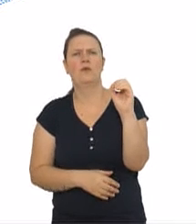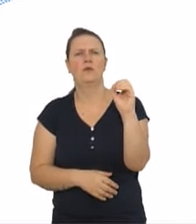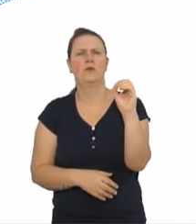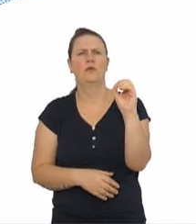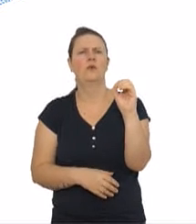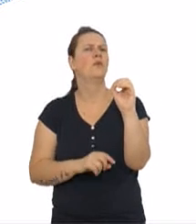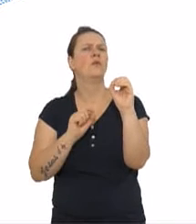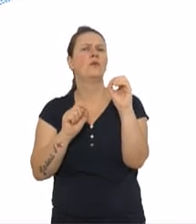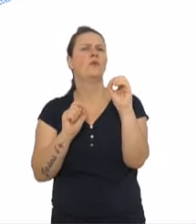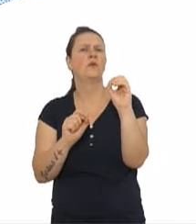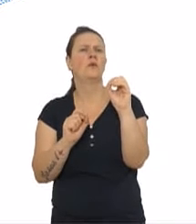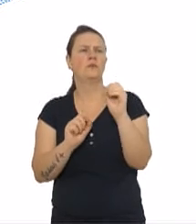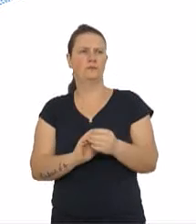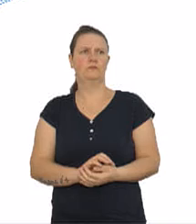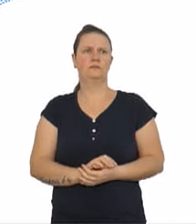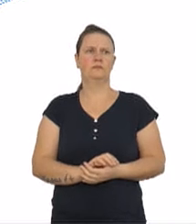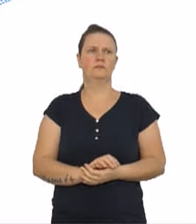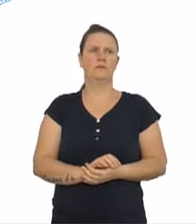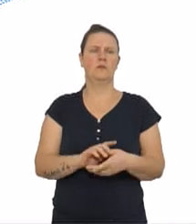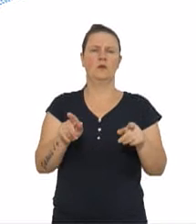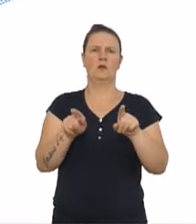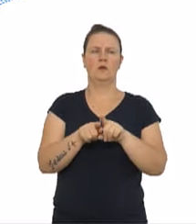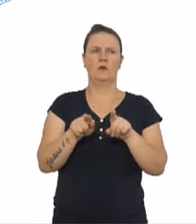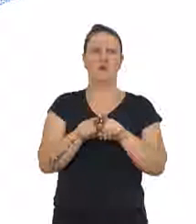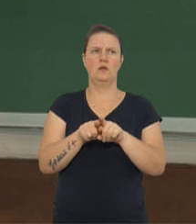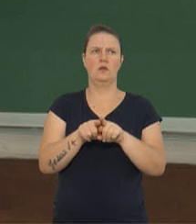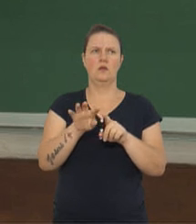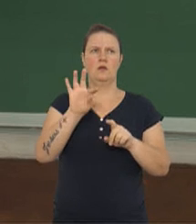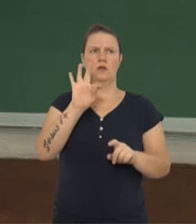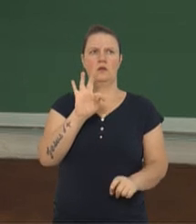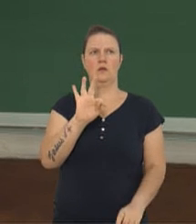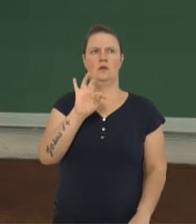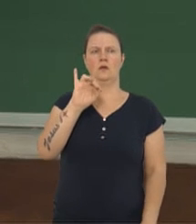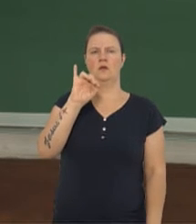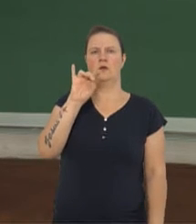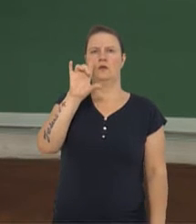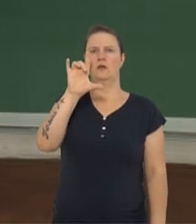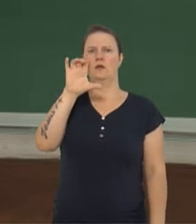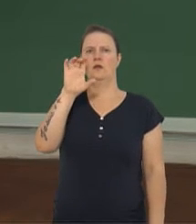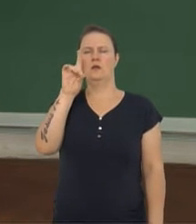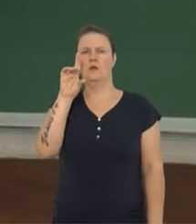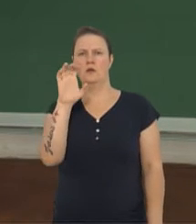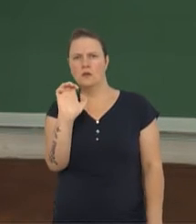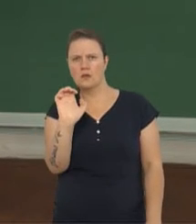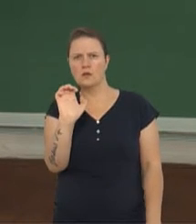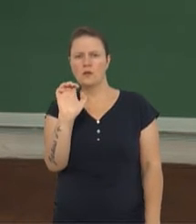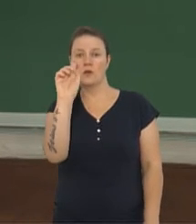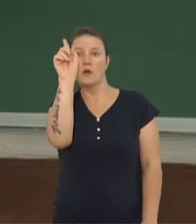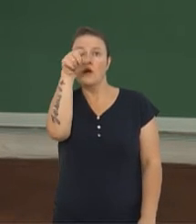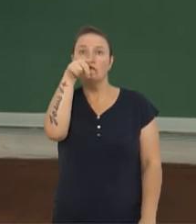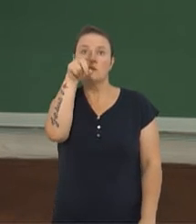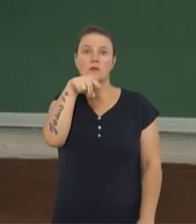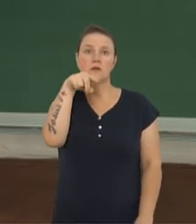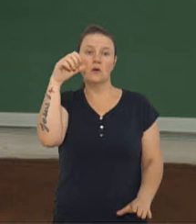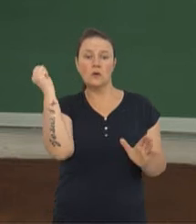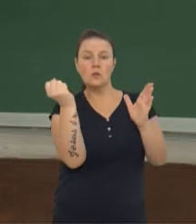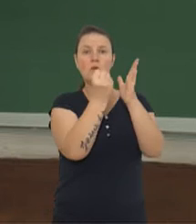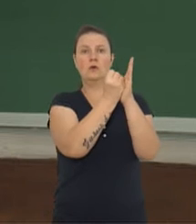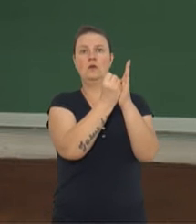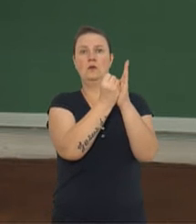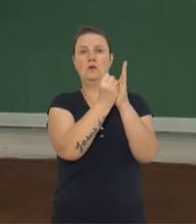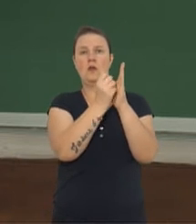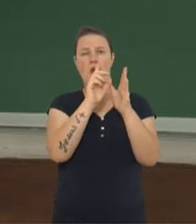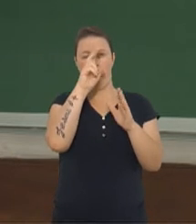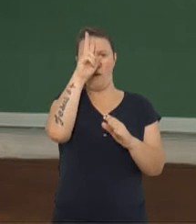A palavrinha tilde y aquella ação de tildar, ¿lembram? Acentuar, tilde é o nosso acento para marcar as sílabas